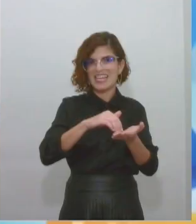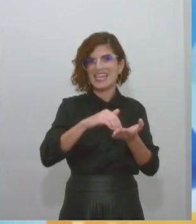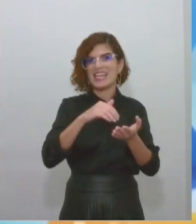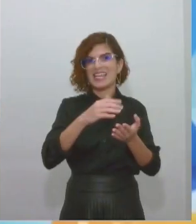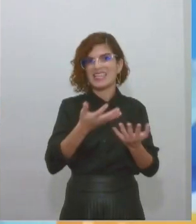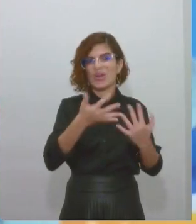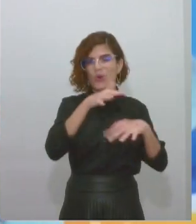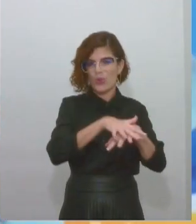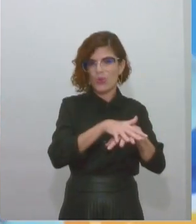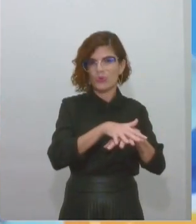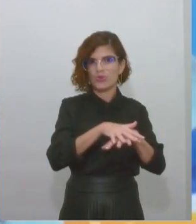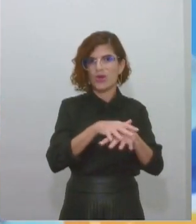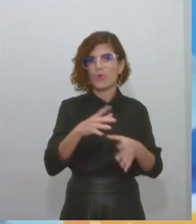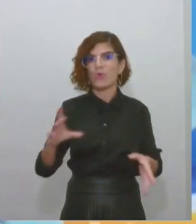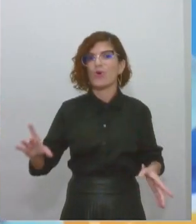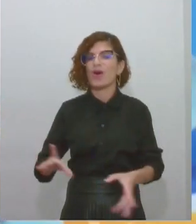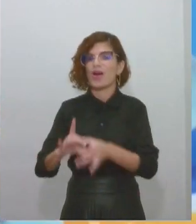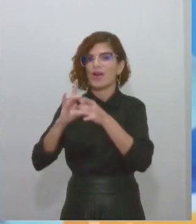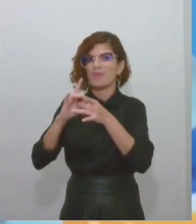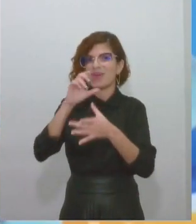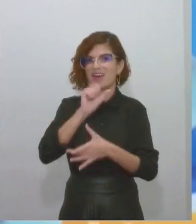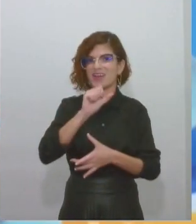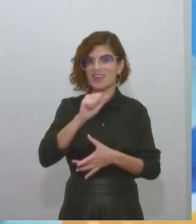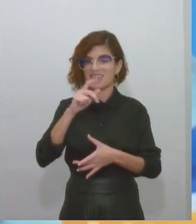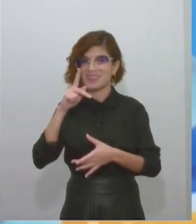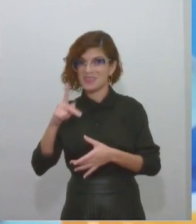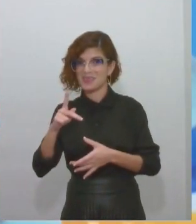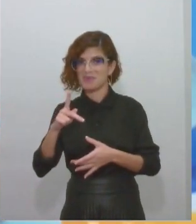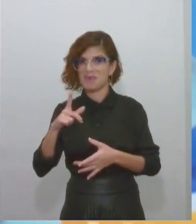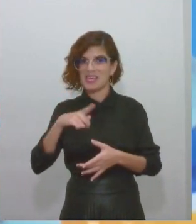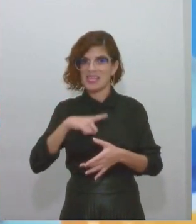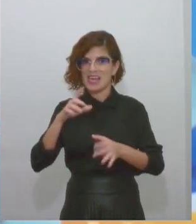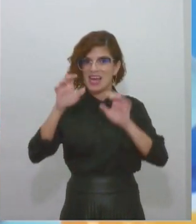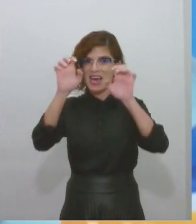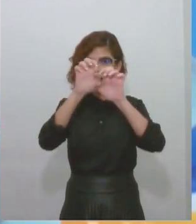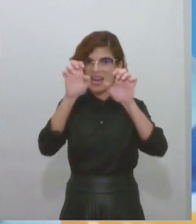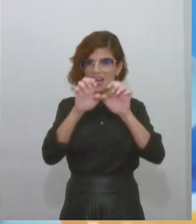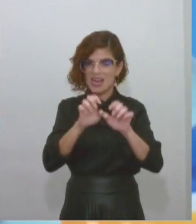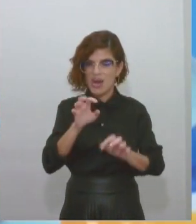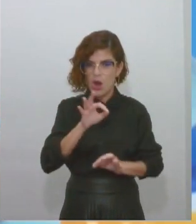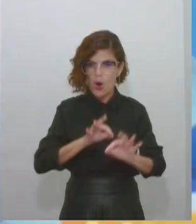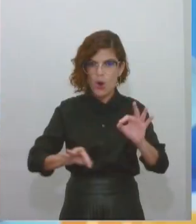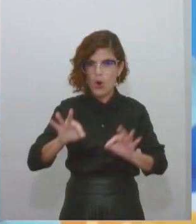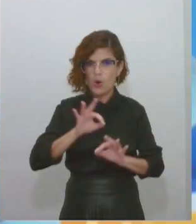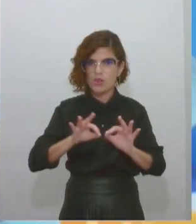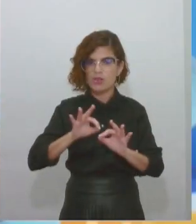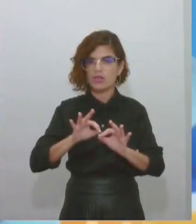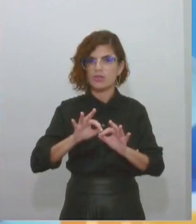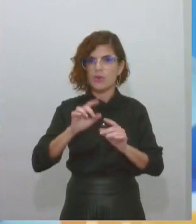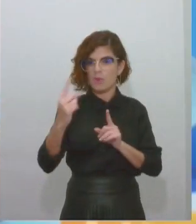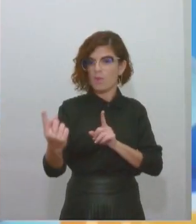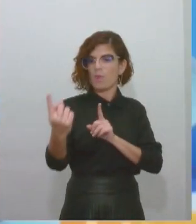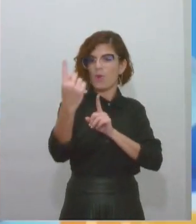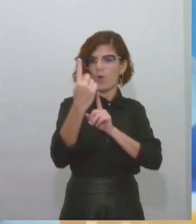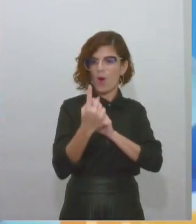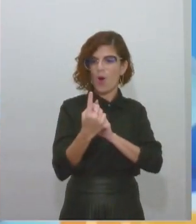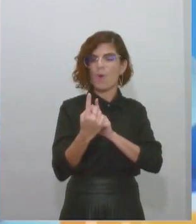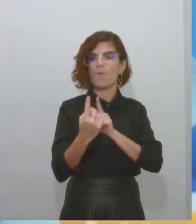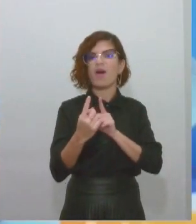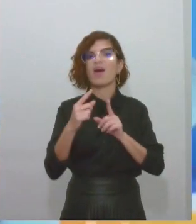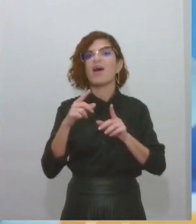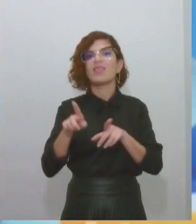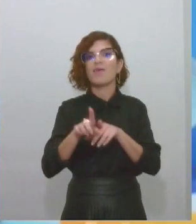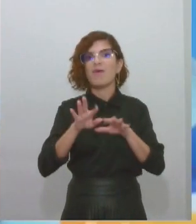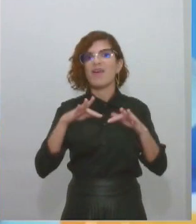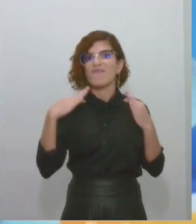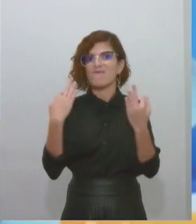de Segurança Pública, está com a estrutura montada para receber essas pessoas, familiares e organizações que defendem essas